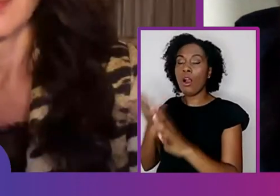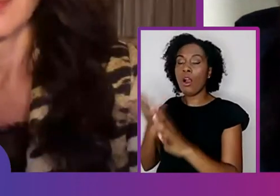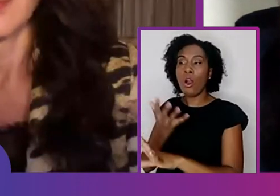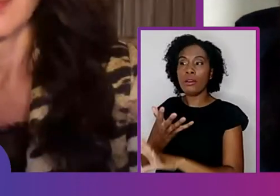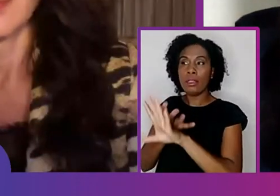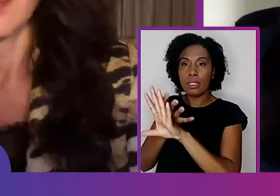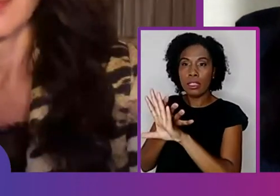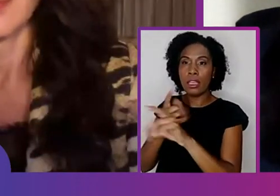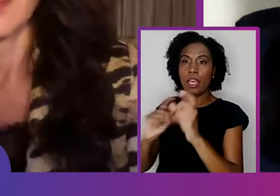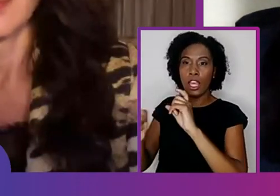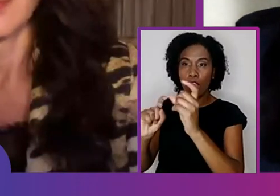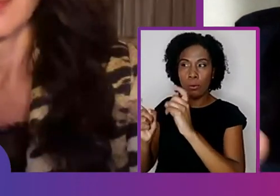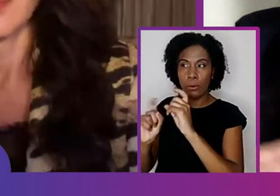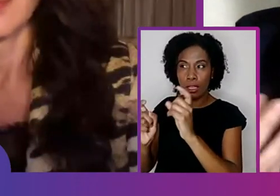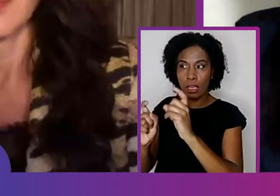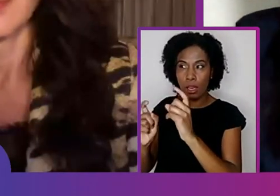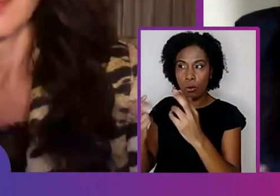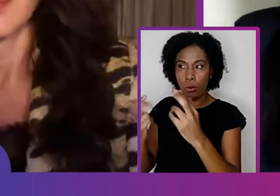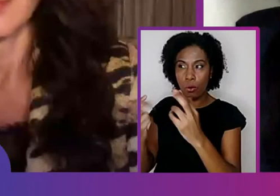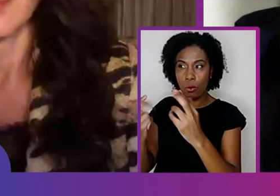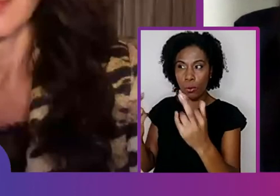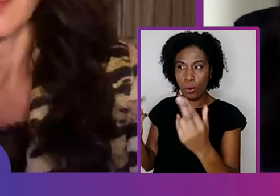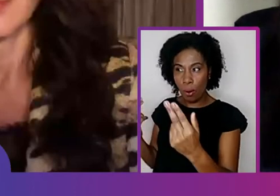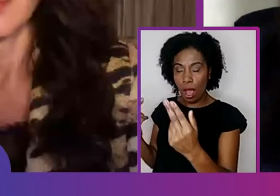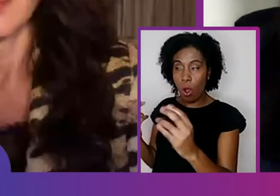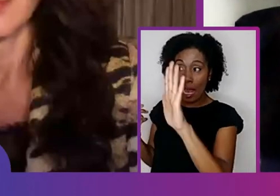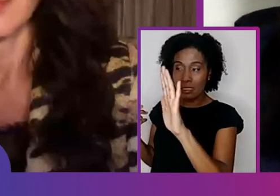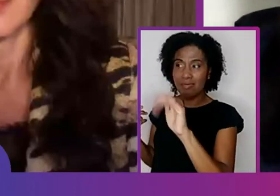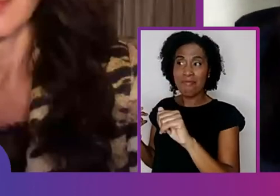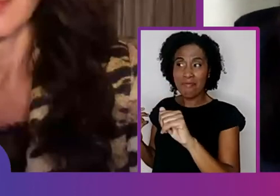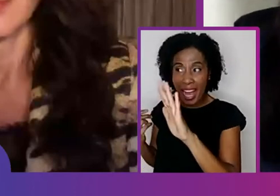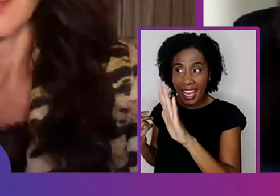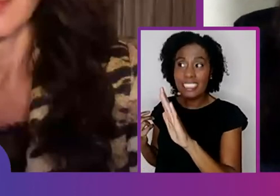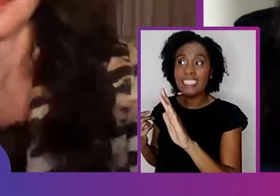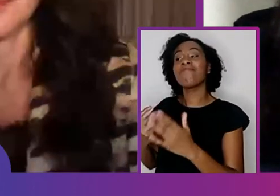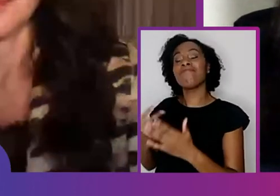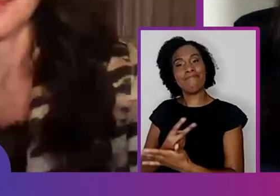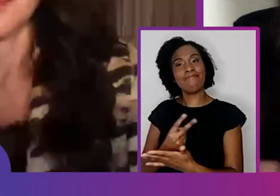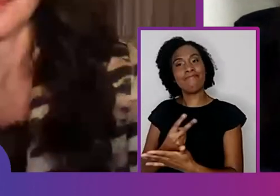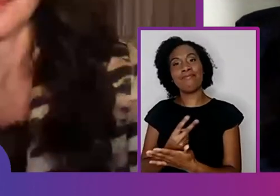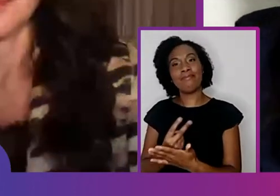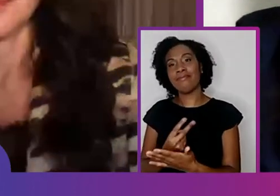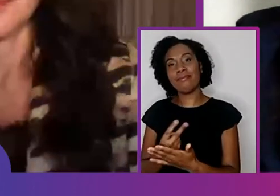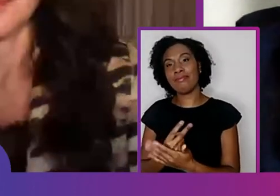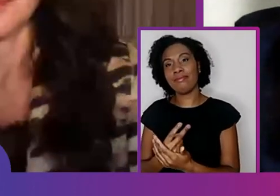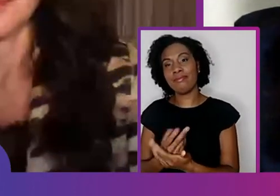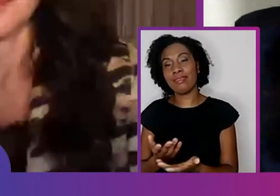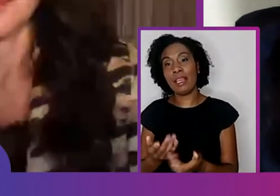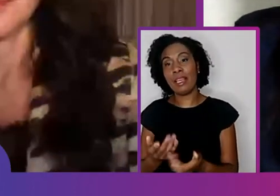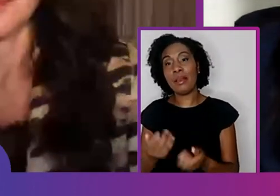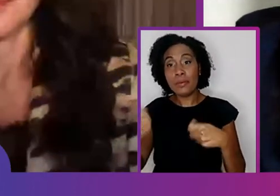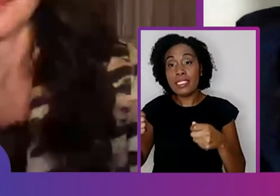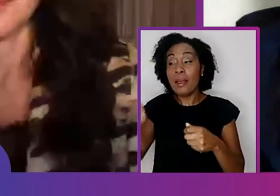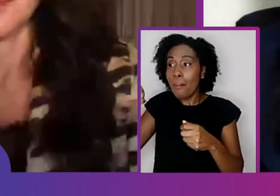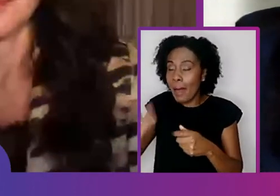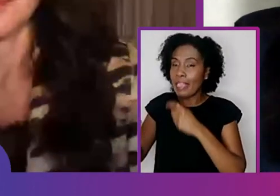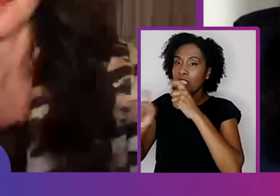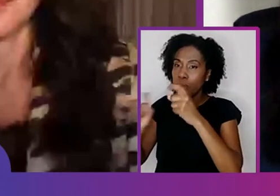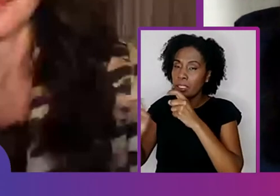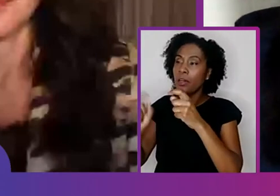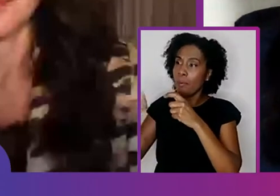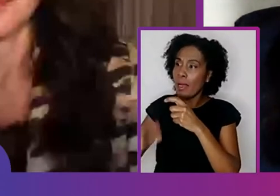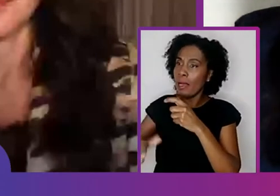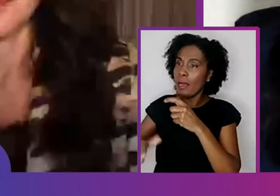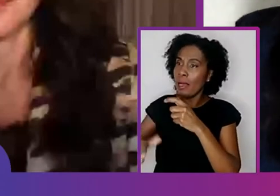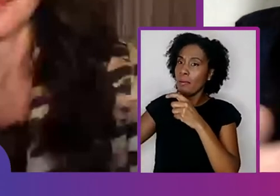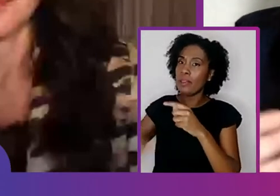muito errada acontecendo, porque não deveria ter aumentado a necessidade de reuniões. Então, muito provavelmente tem um monte de coisas que você poderia